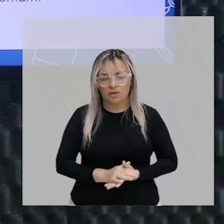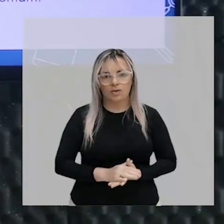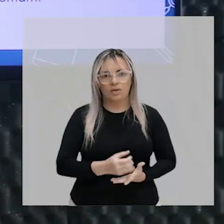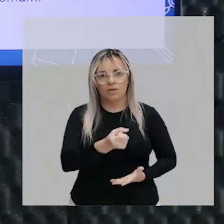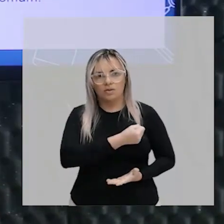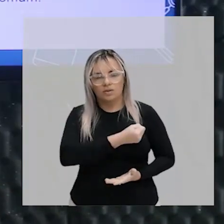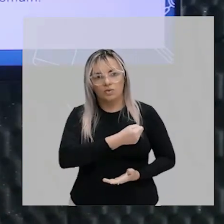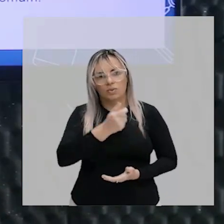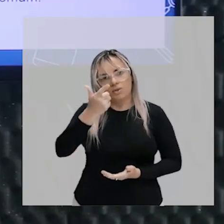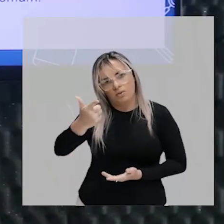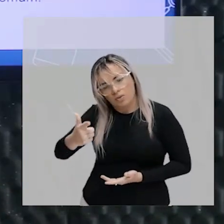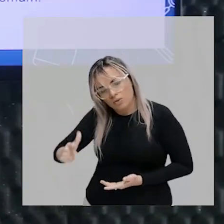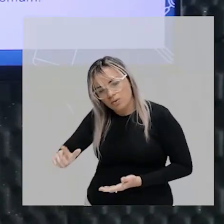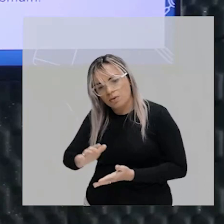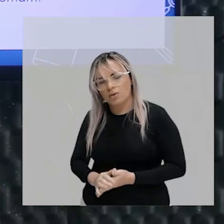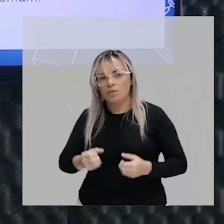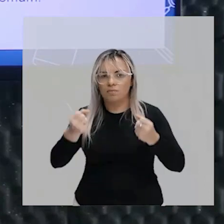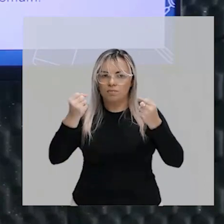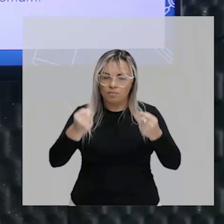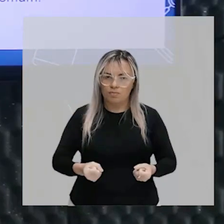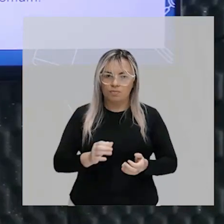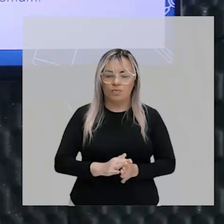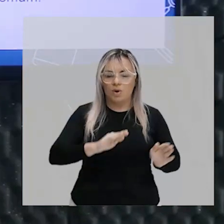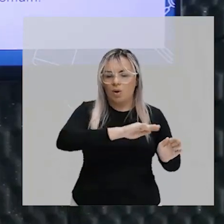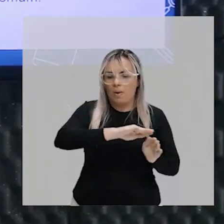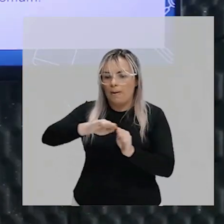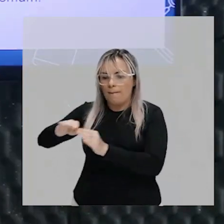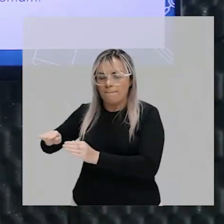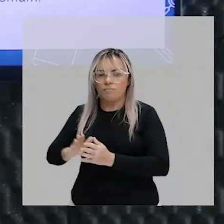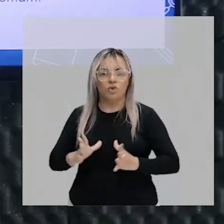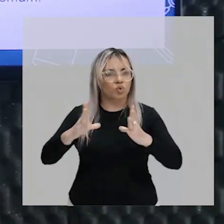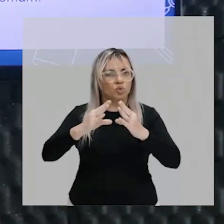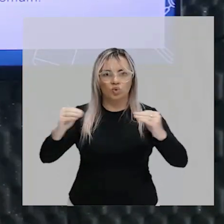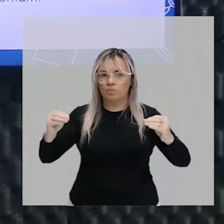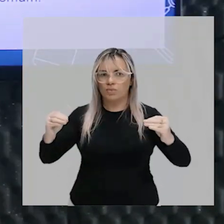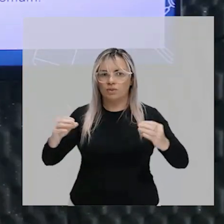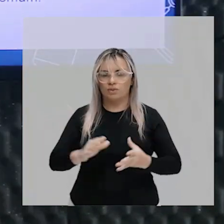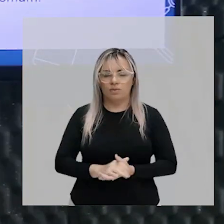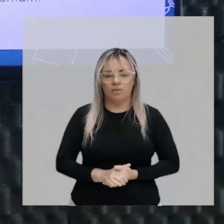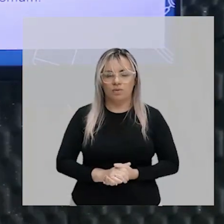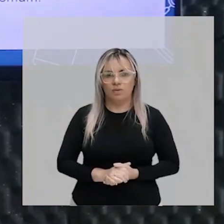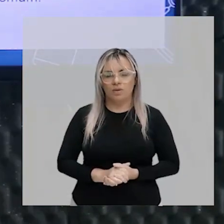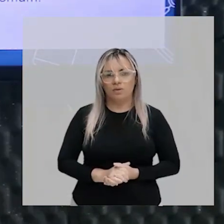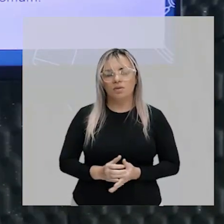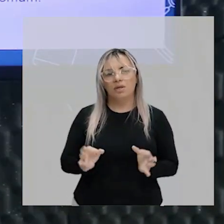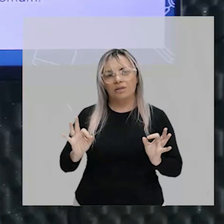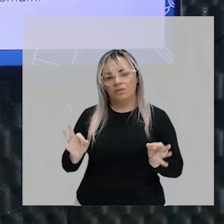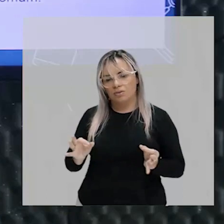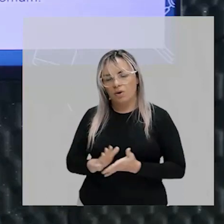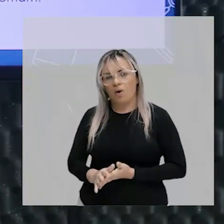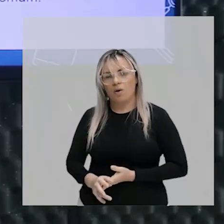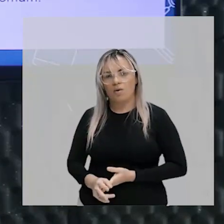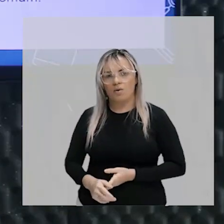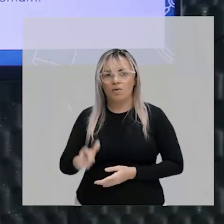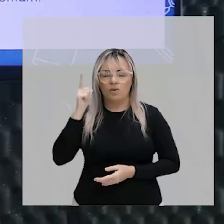que se repetem justamente para que eu pudesse né eliminar uma vez que eu elimino pronto eu já consigo